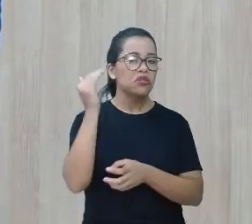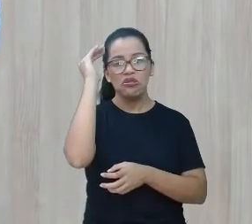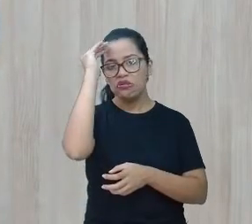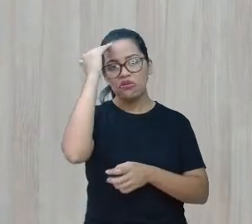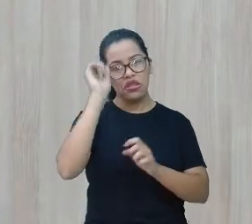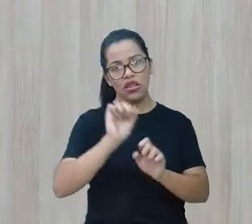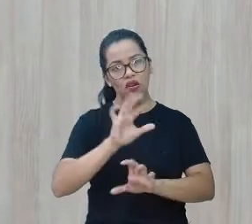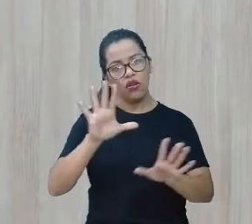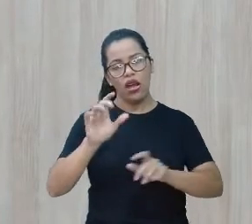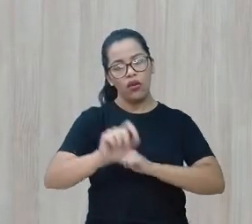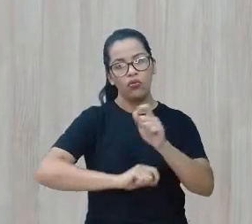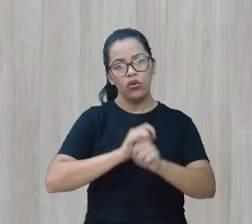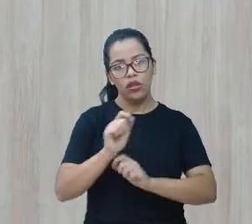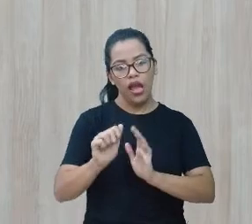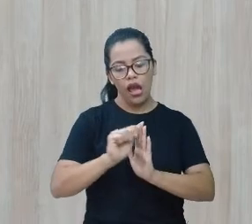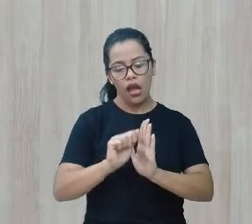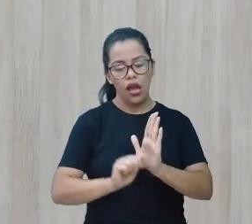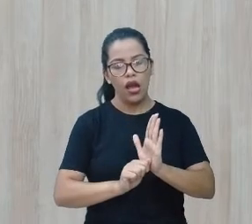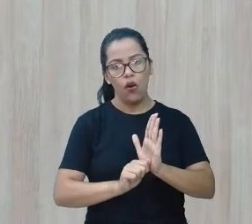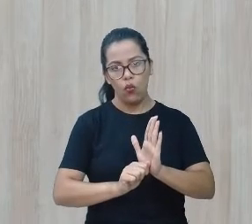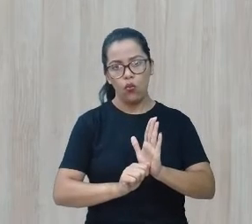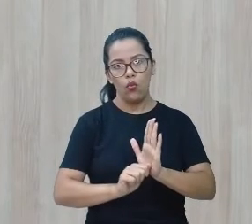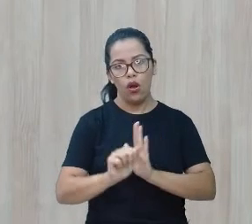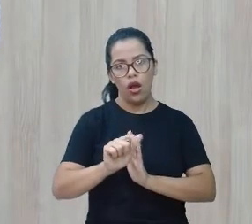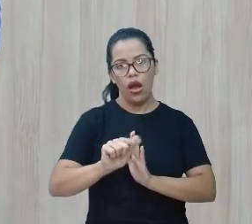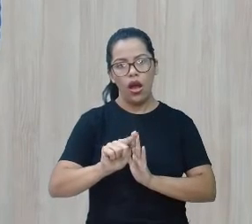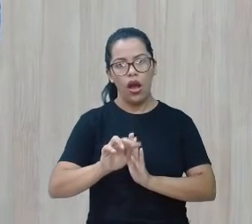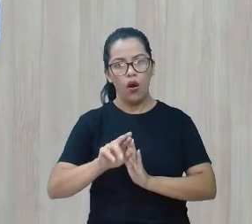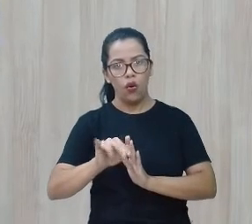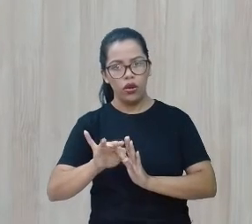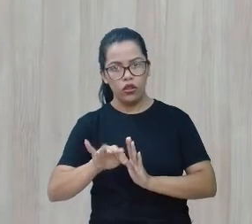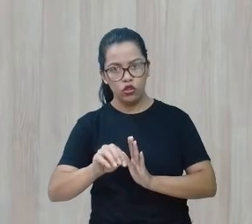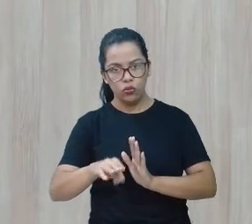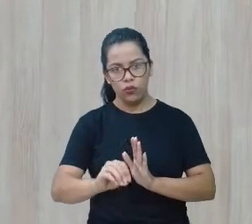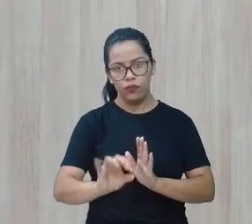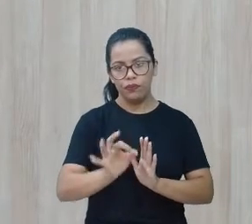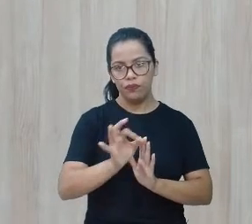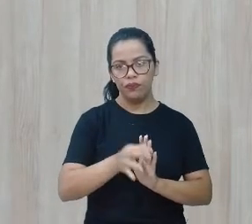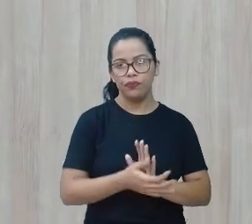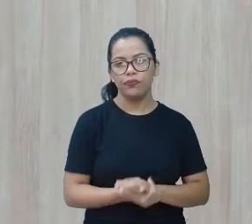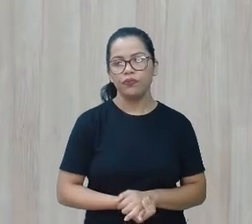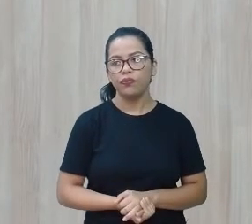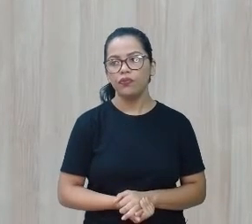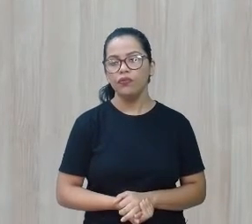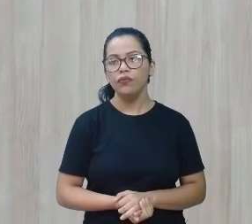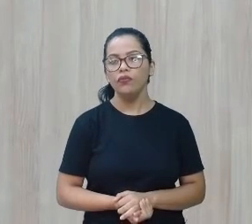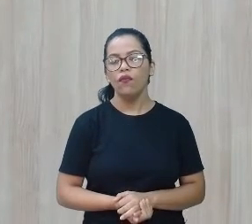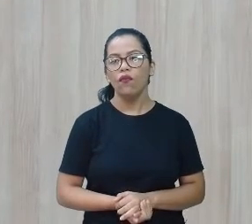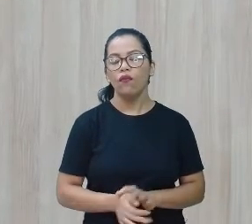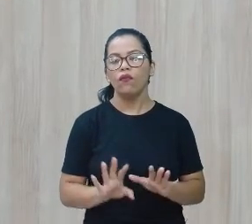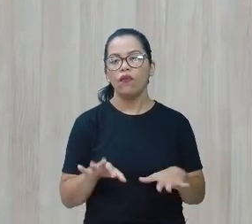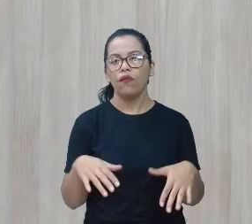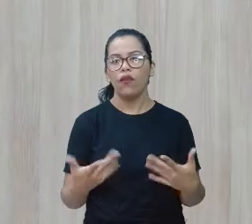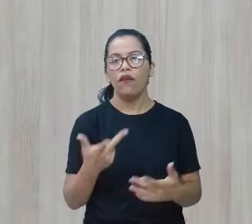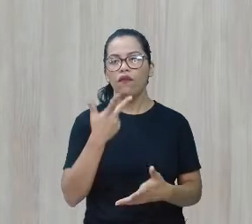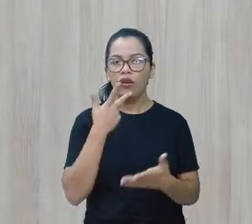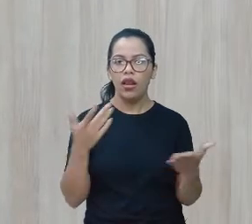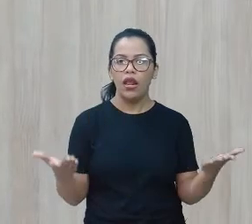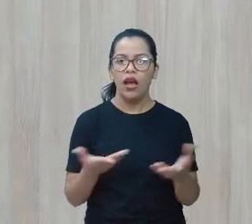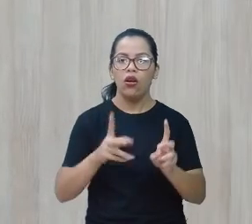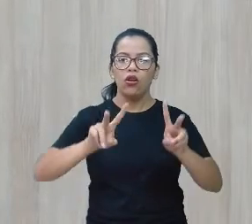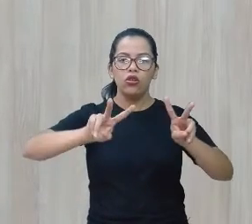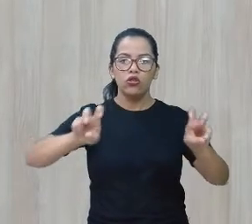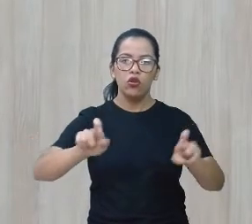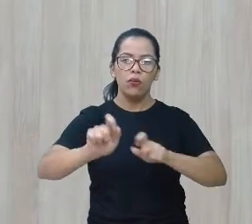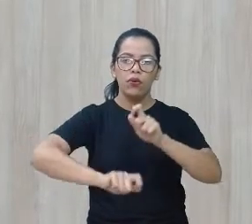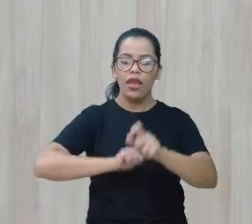fato, da palavra, né, da definição do que seria esse algoritmo, tá certo? E aí eu vou falar um pouquinho agora sobre lógica